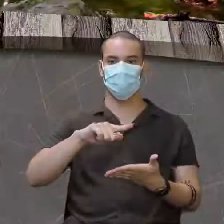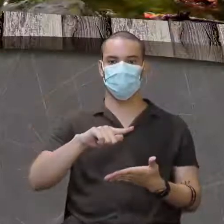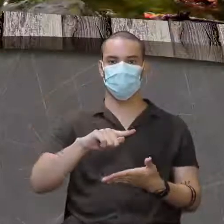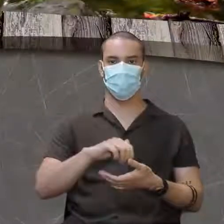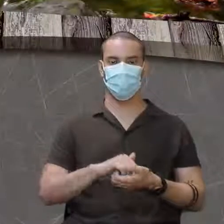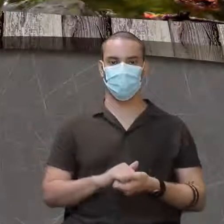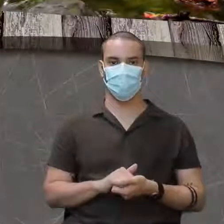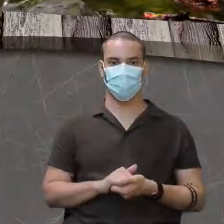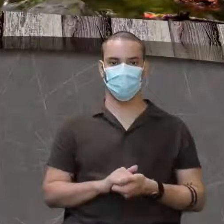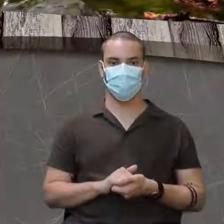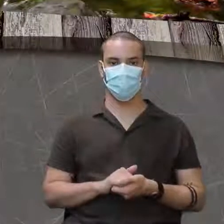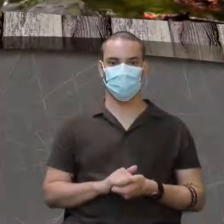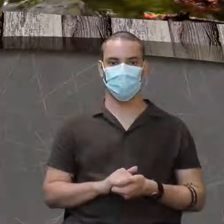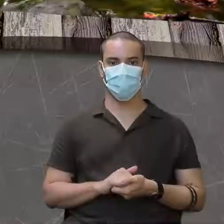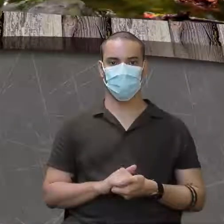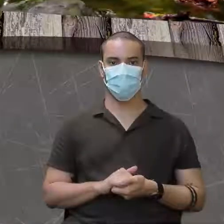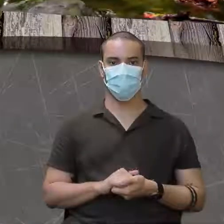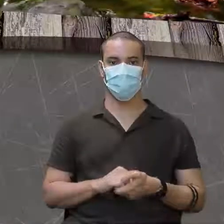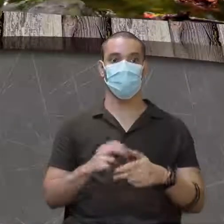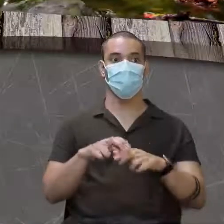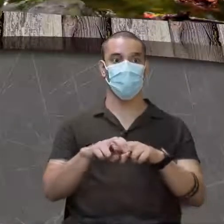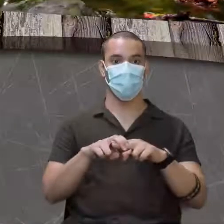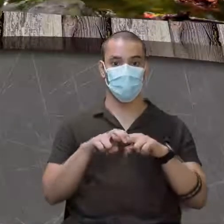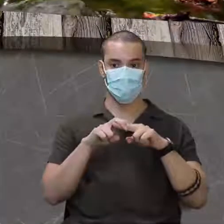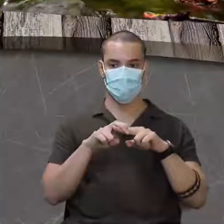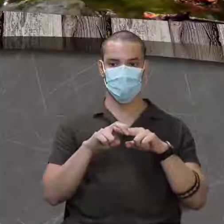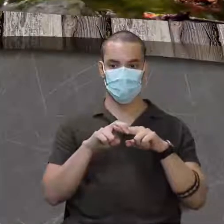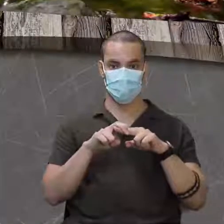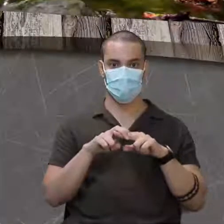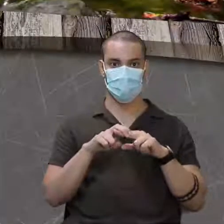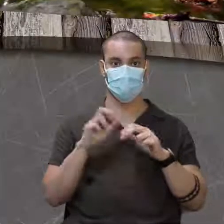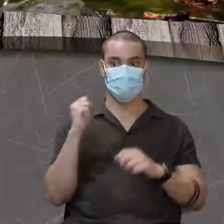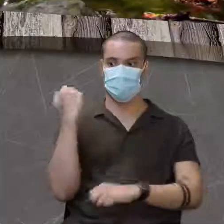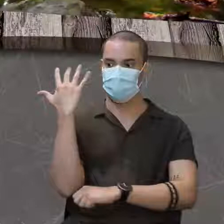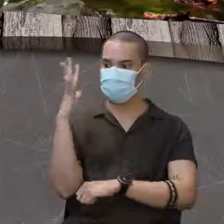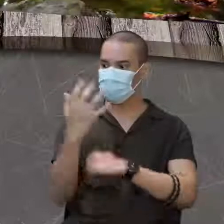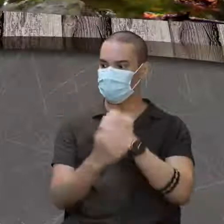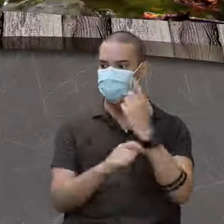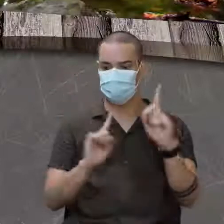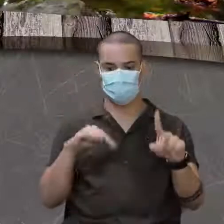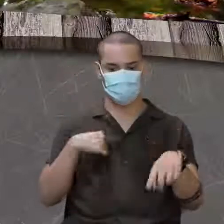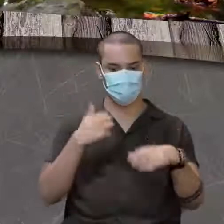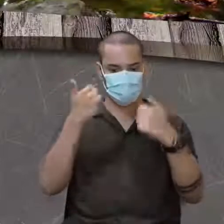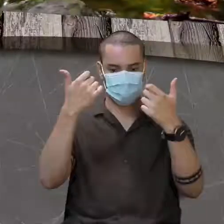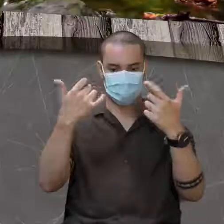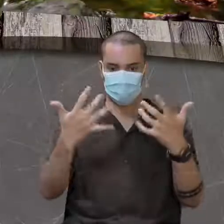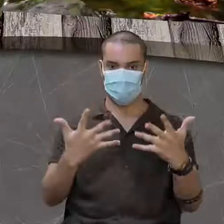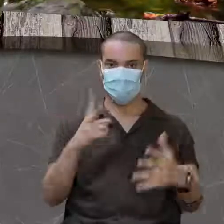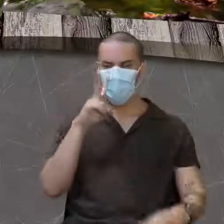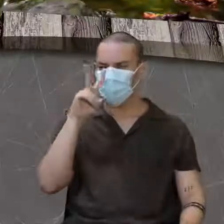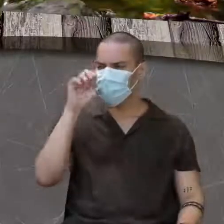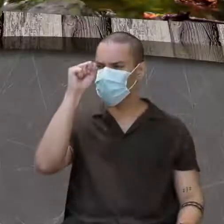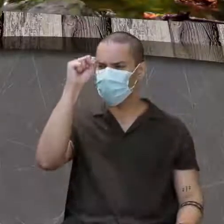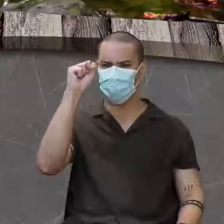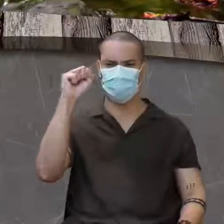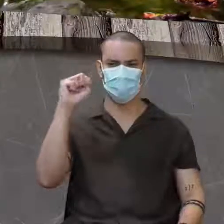Tá? Por isso que a natureza, a gente sempre a força da